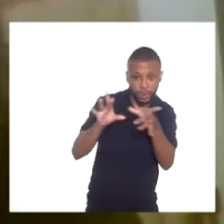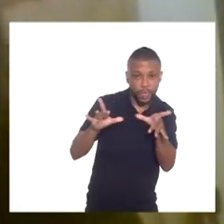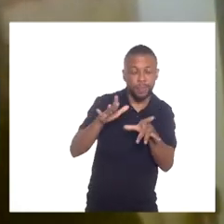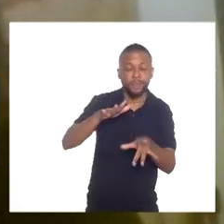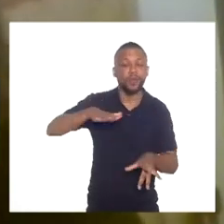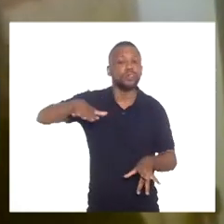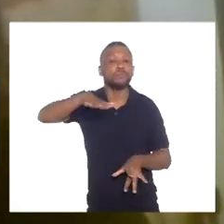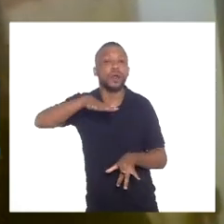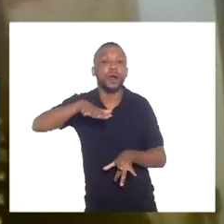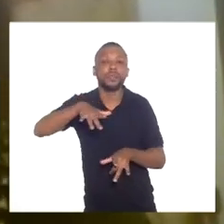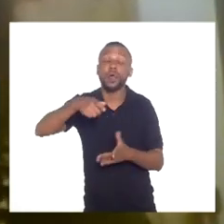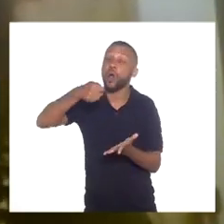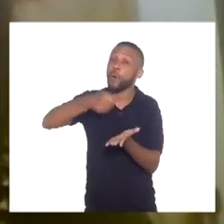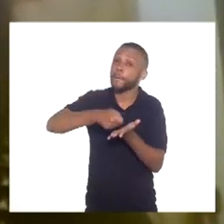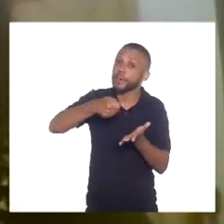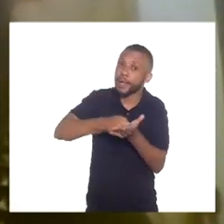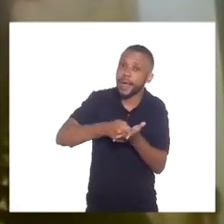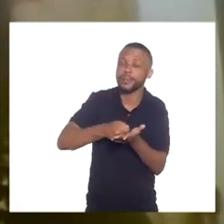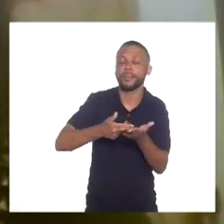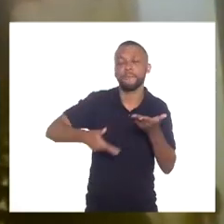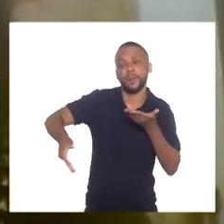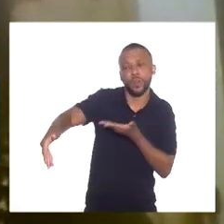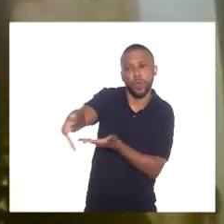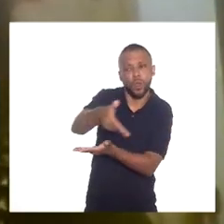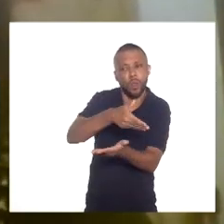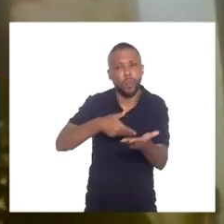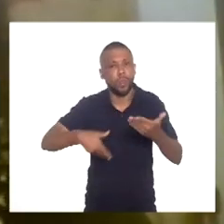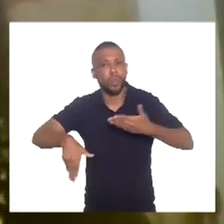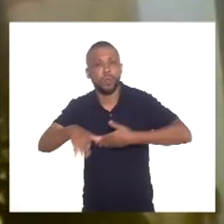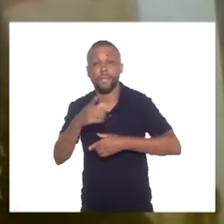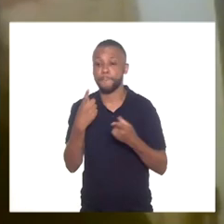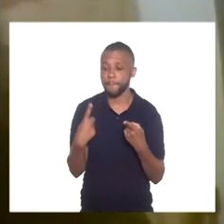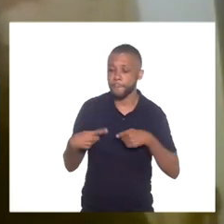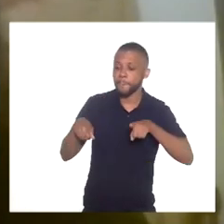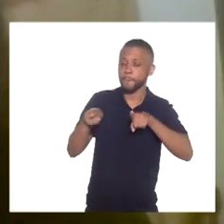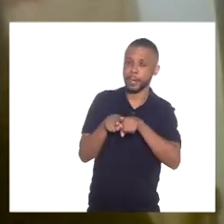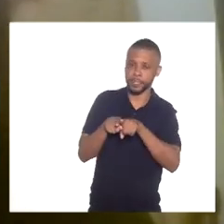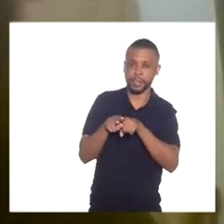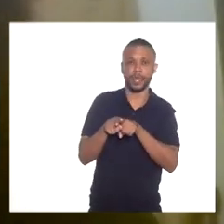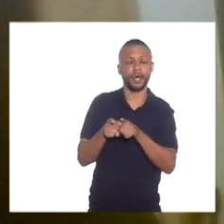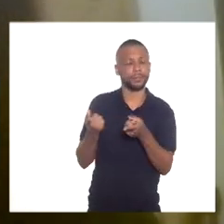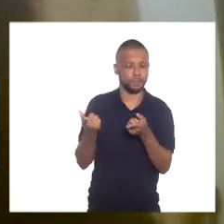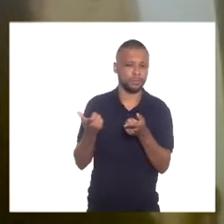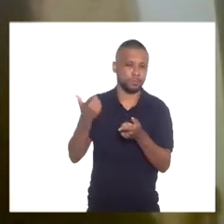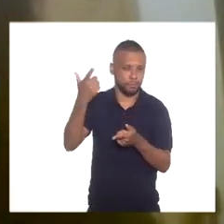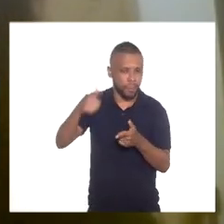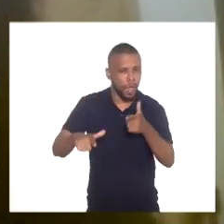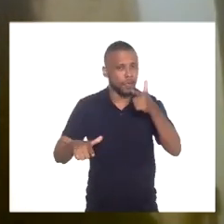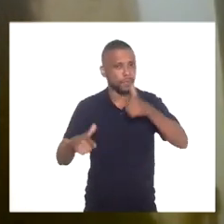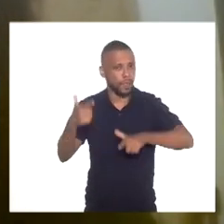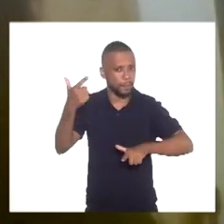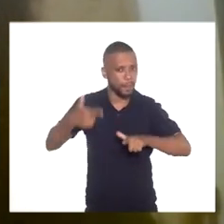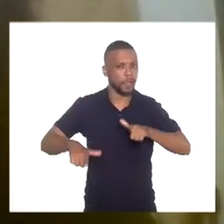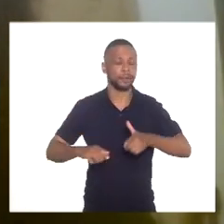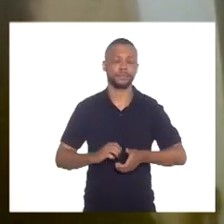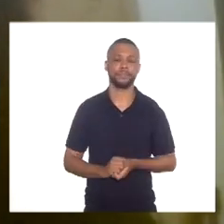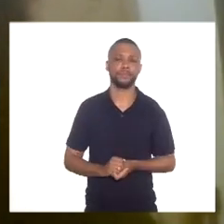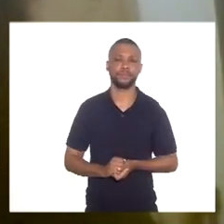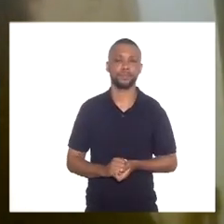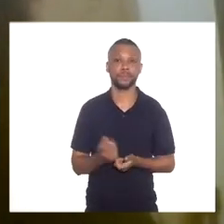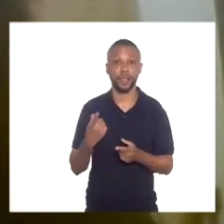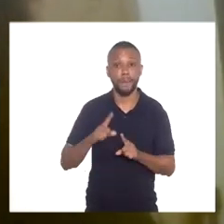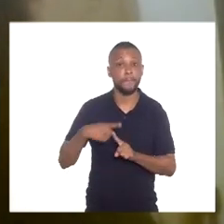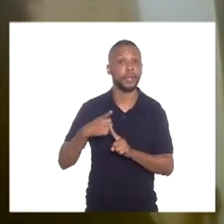obrigada a compartilhar e ela é obrigada a compartilhar com seus parceiros e etc. Além disso, para os próprios gasodutos